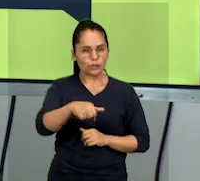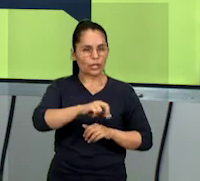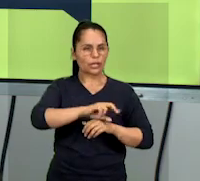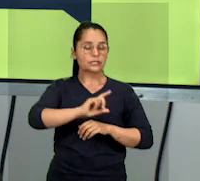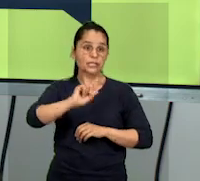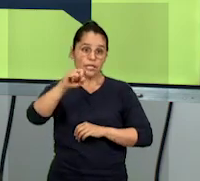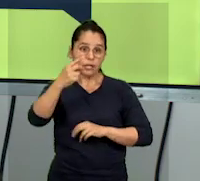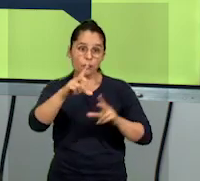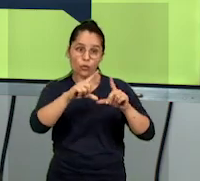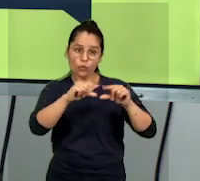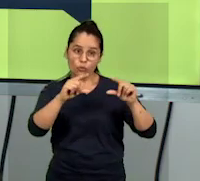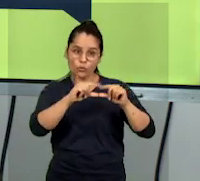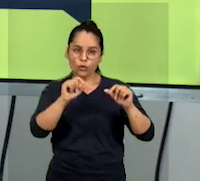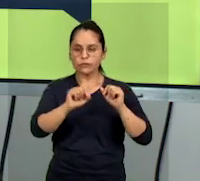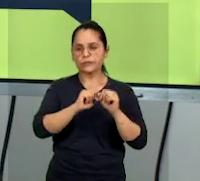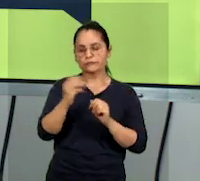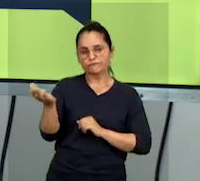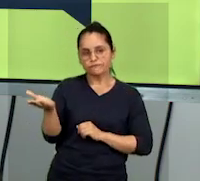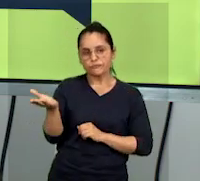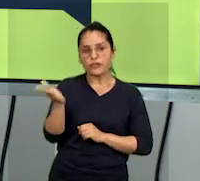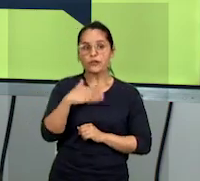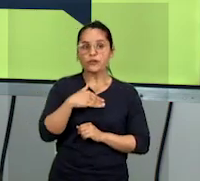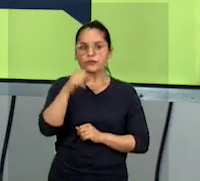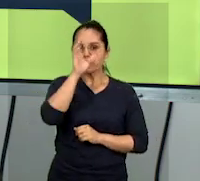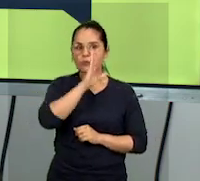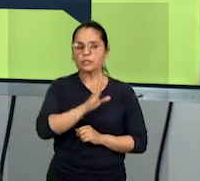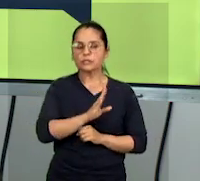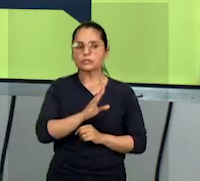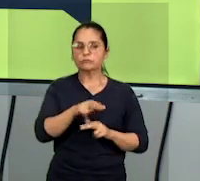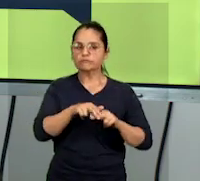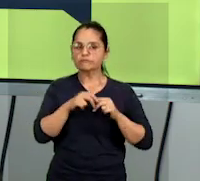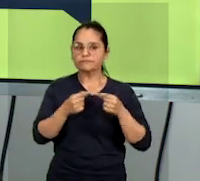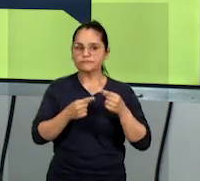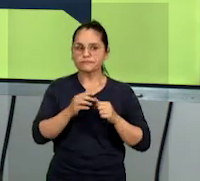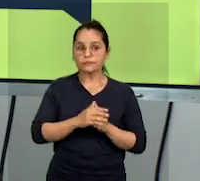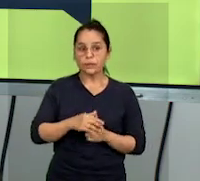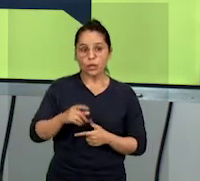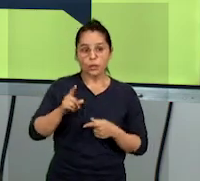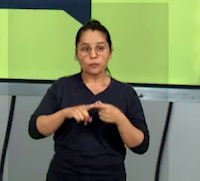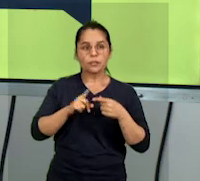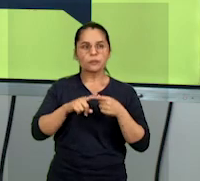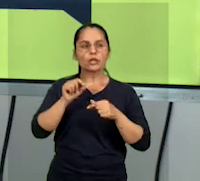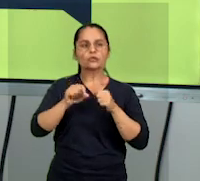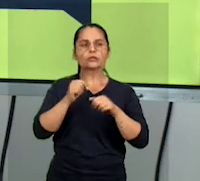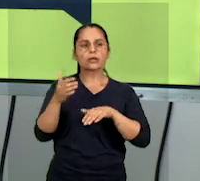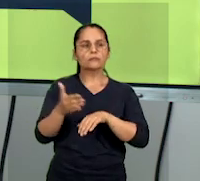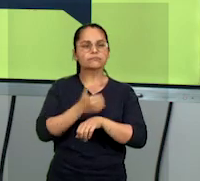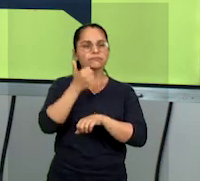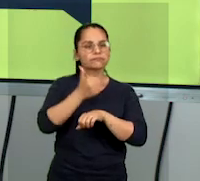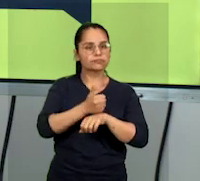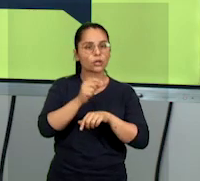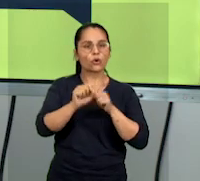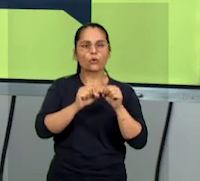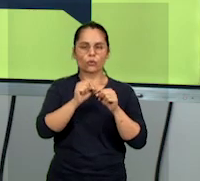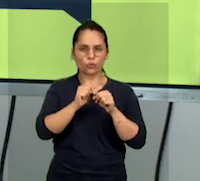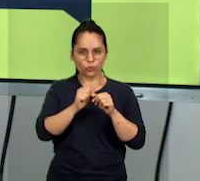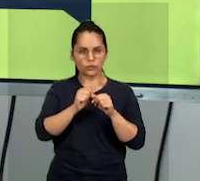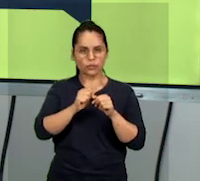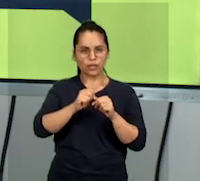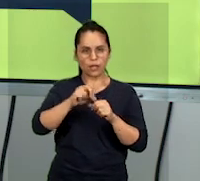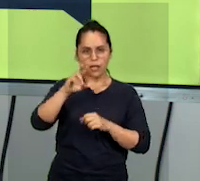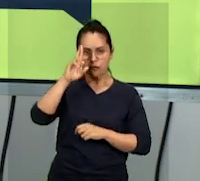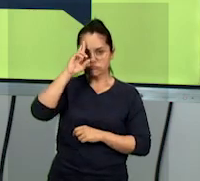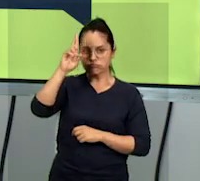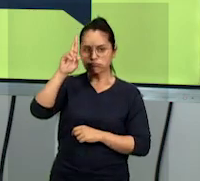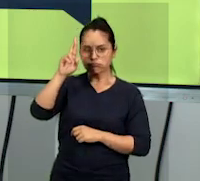tarde japoneses vêm para o Brasil durante essas políticas. O primeiro é o sistema de colonato, em que o senhor da